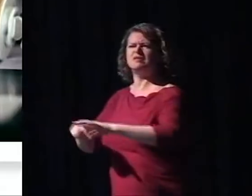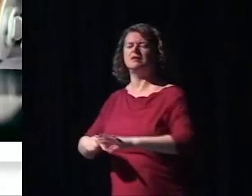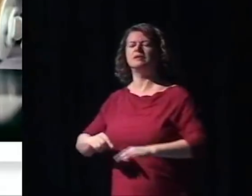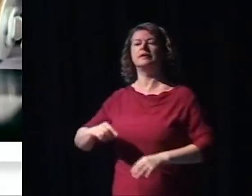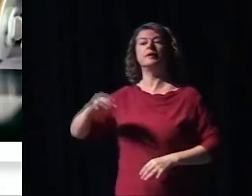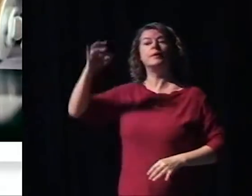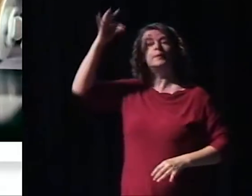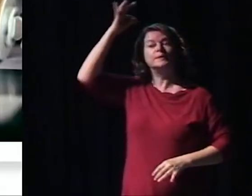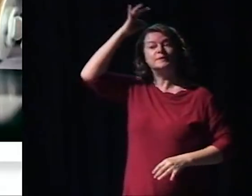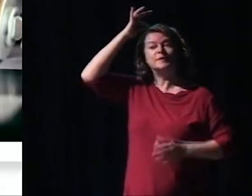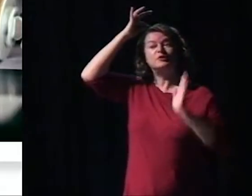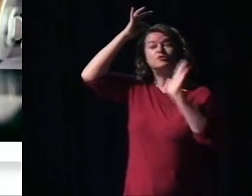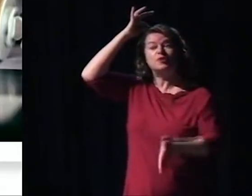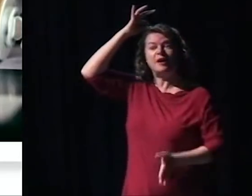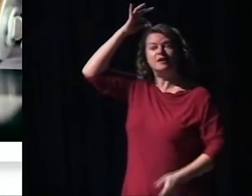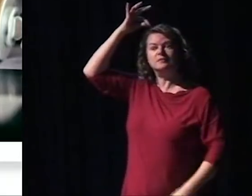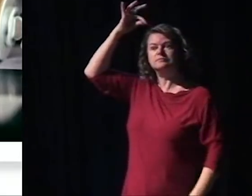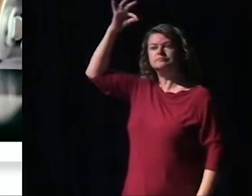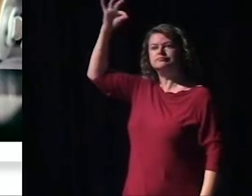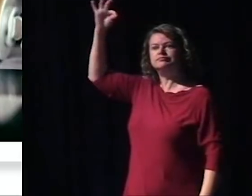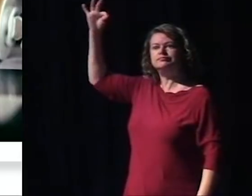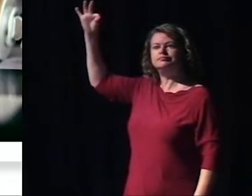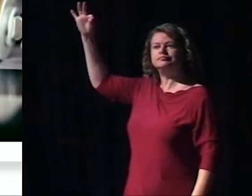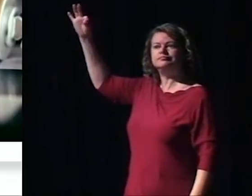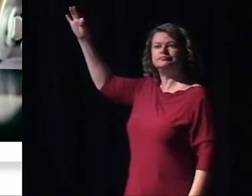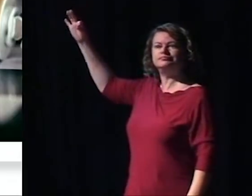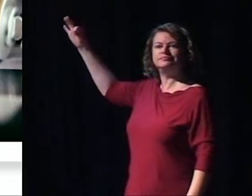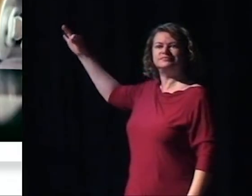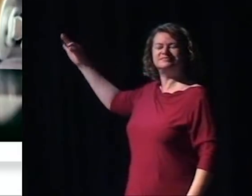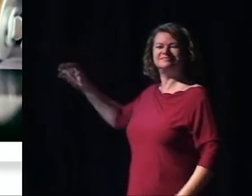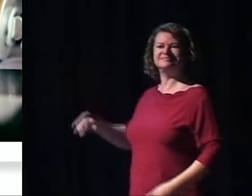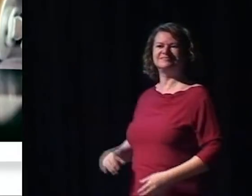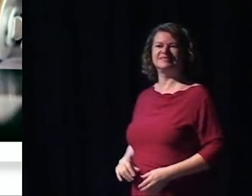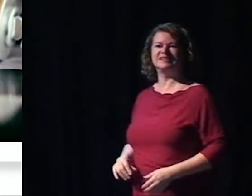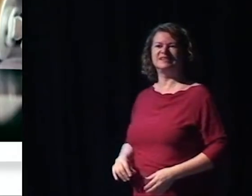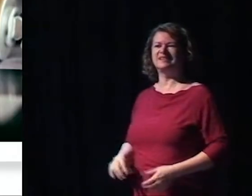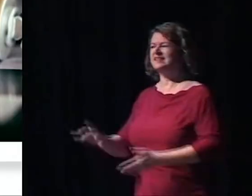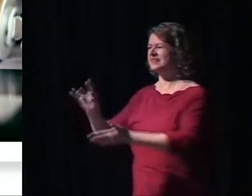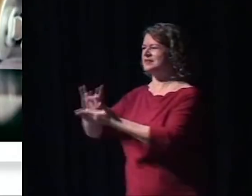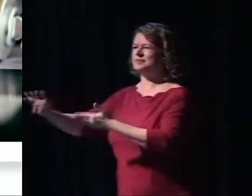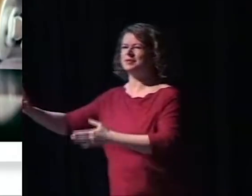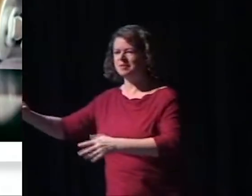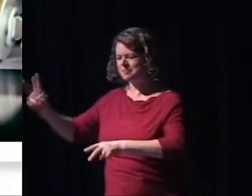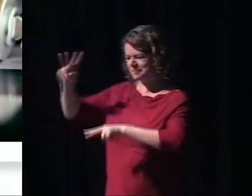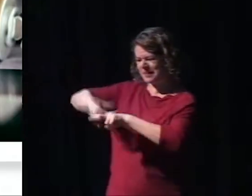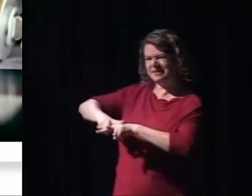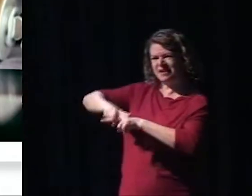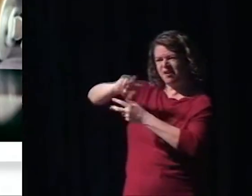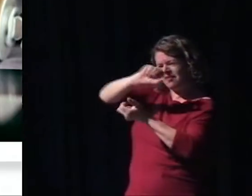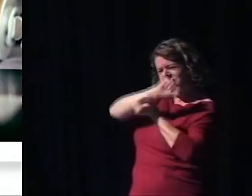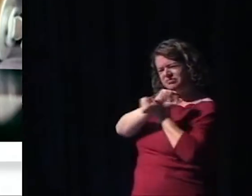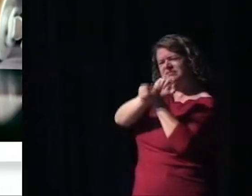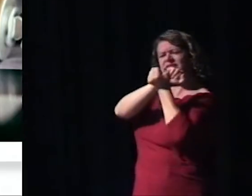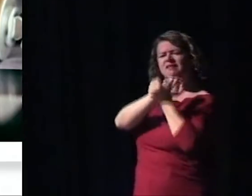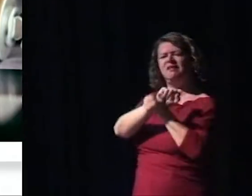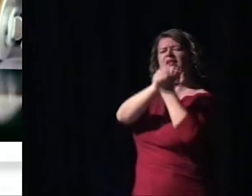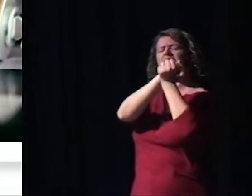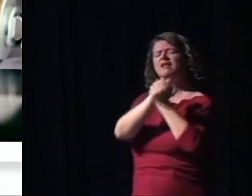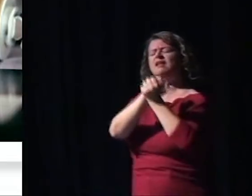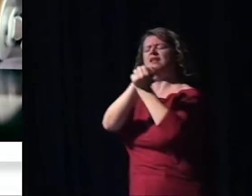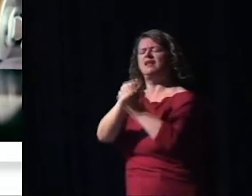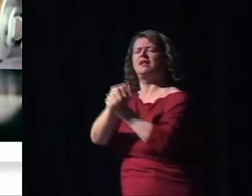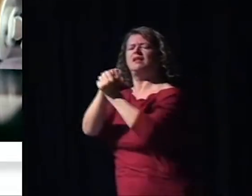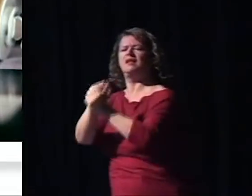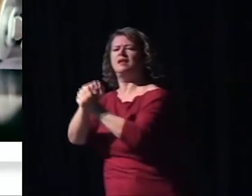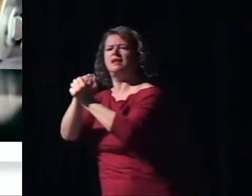Os filisteus o prenderam, furaram seus olhos e o levaram para Gaza. Prenderam-no com algemas de bronze e o puseram a